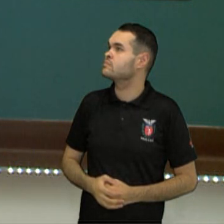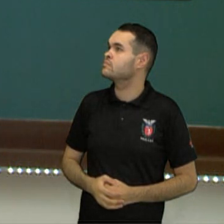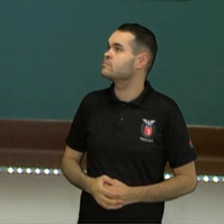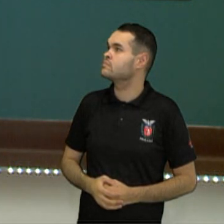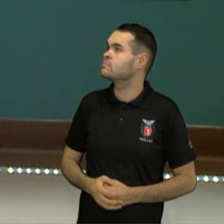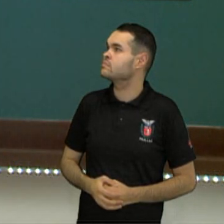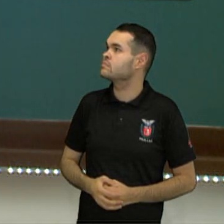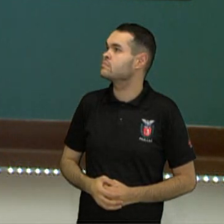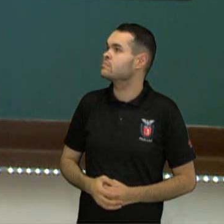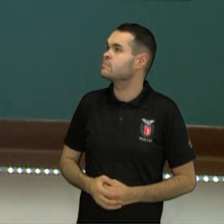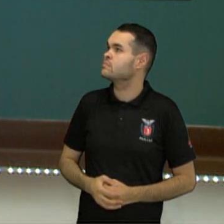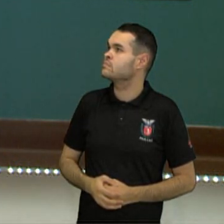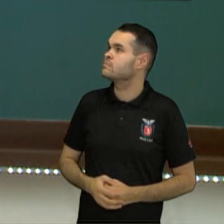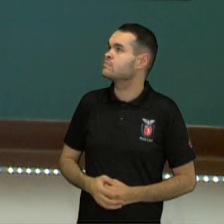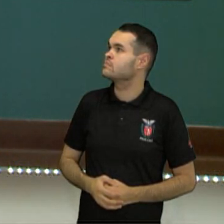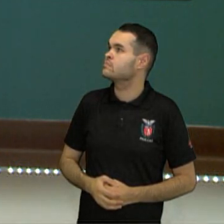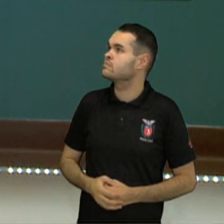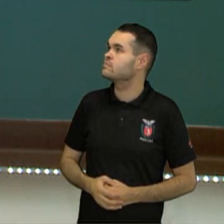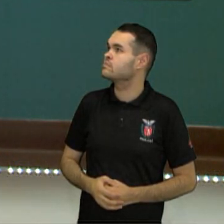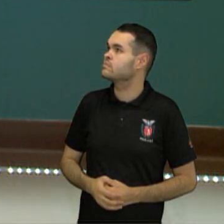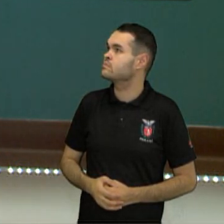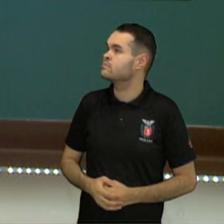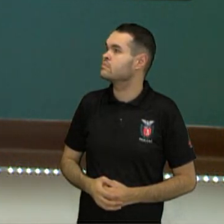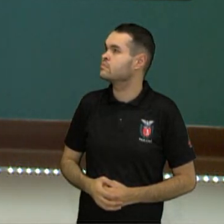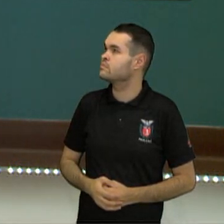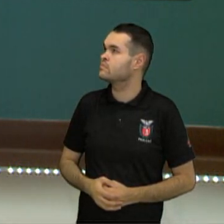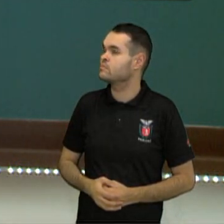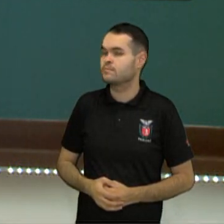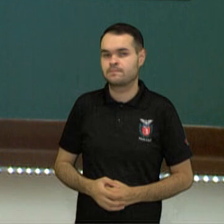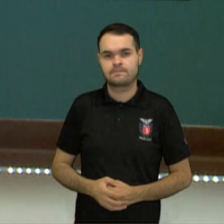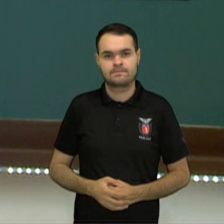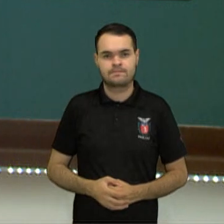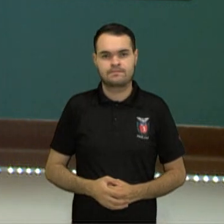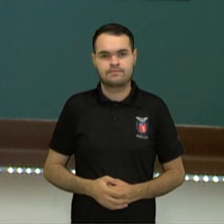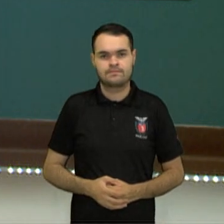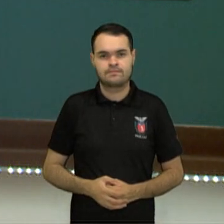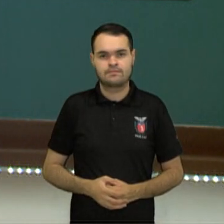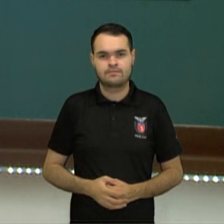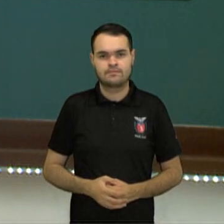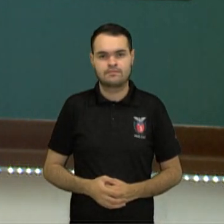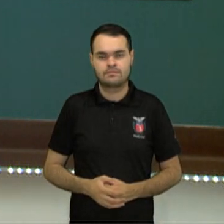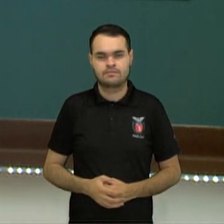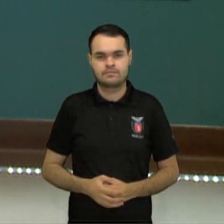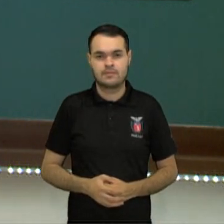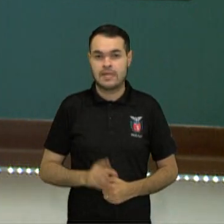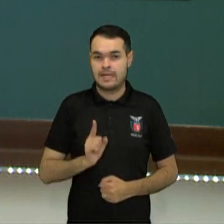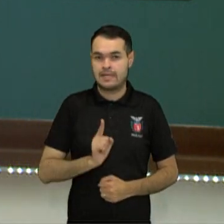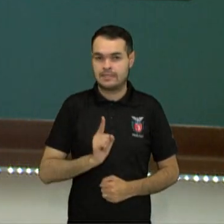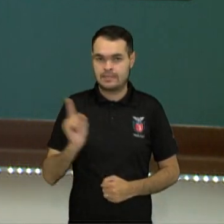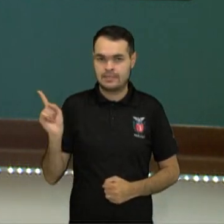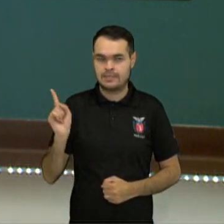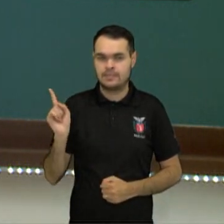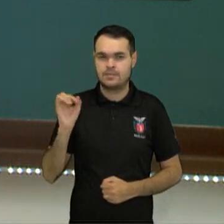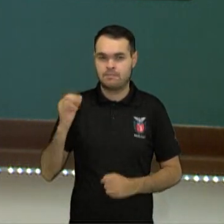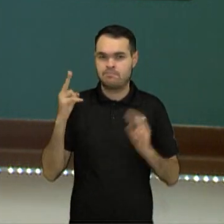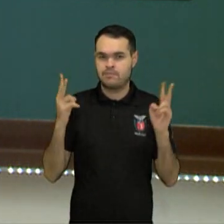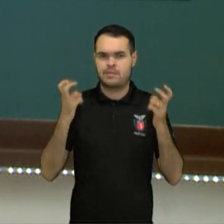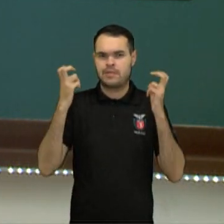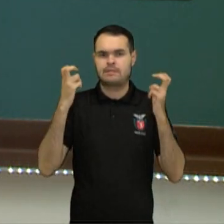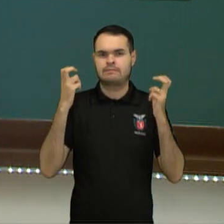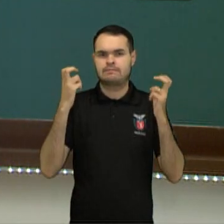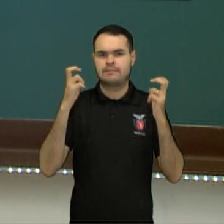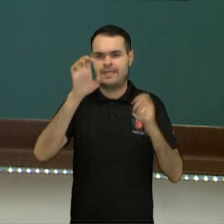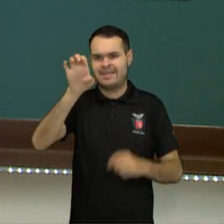took, drive, drove, have, had, buy, bought. Então, aqui, se você notar, não tem nada